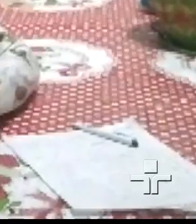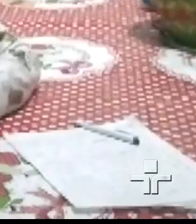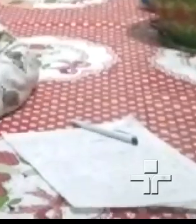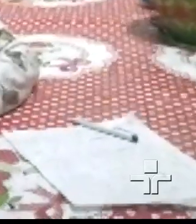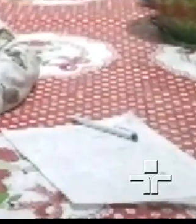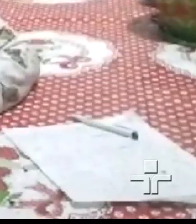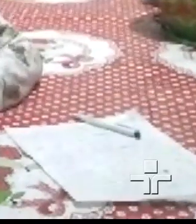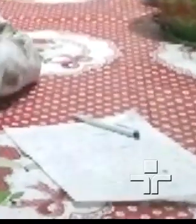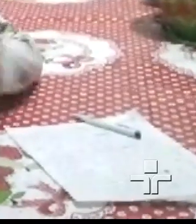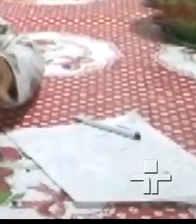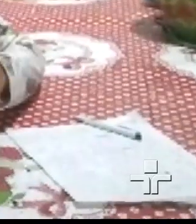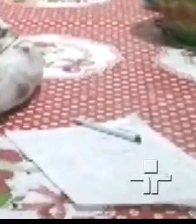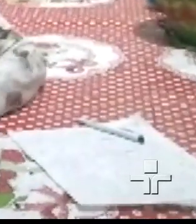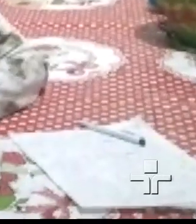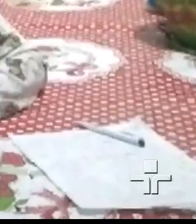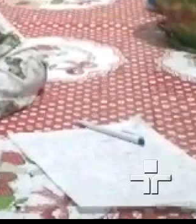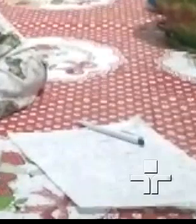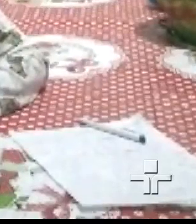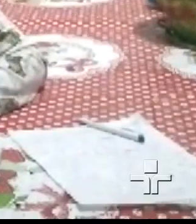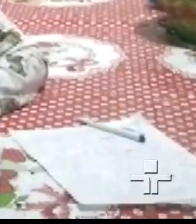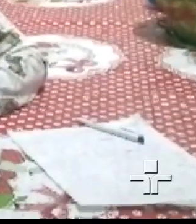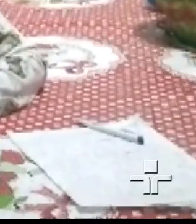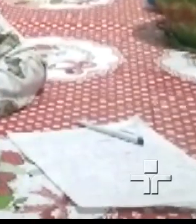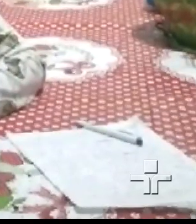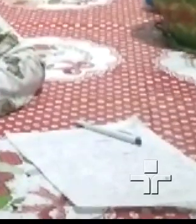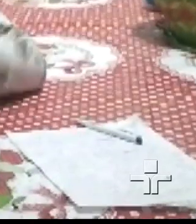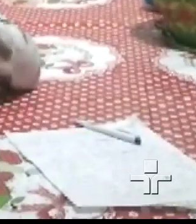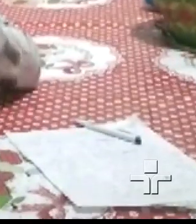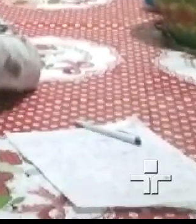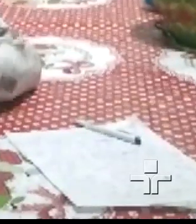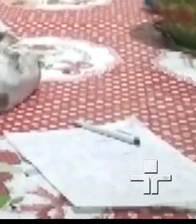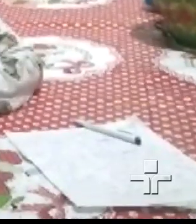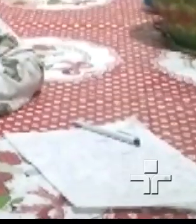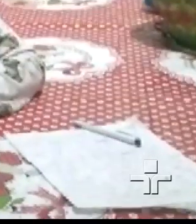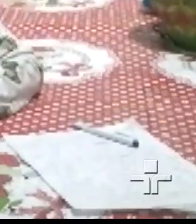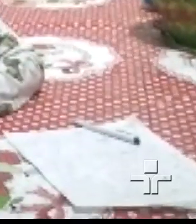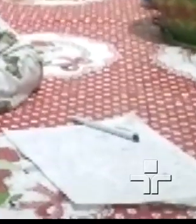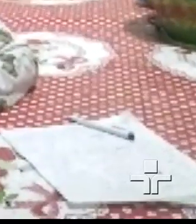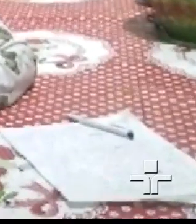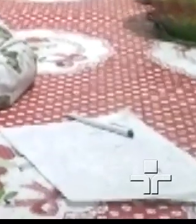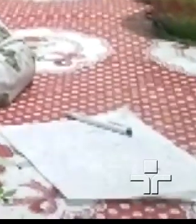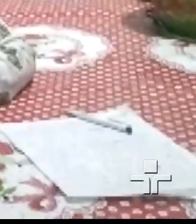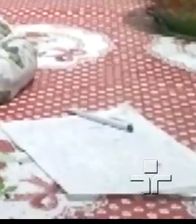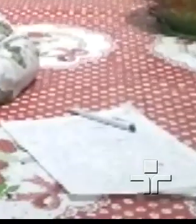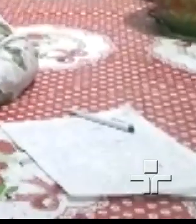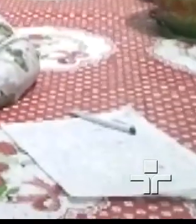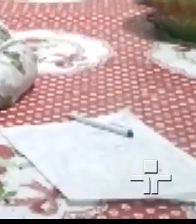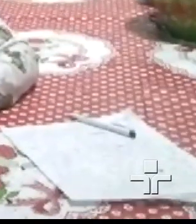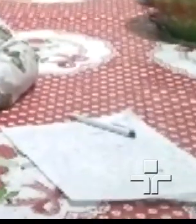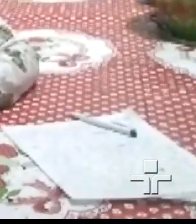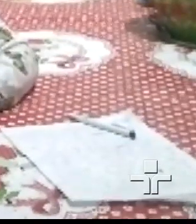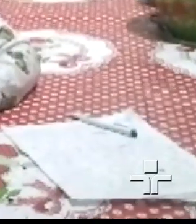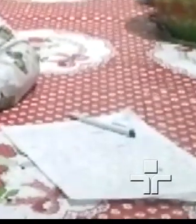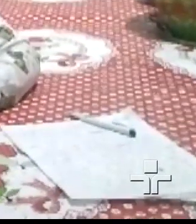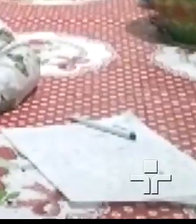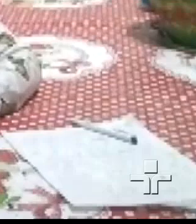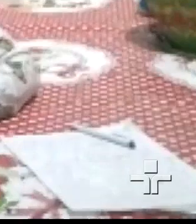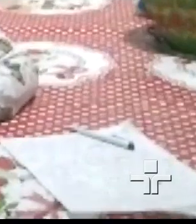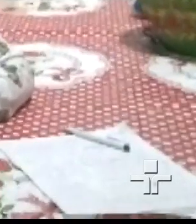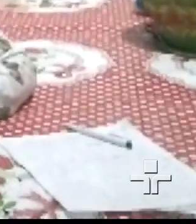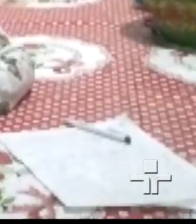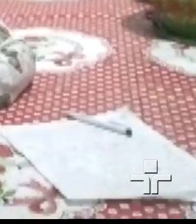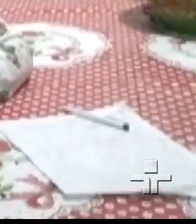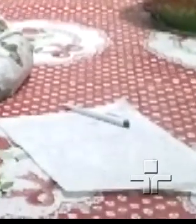ver a filha apanhar do genro, essa mãe tomou uma atitude. Consegui conter as agressões, colocamos ele para